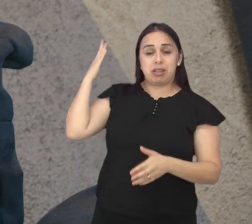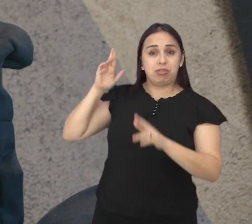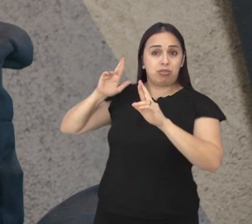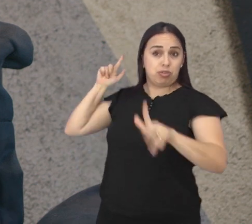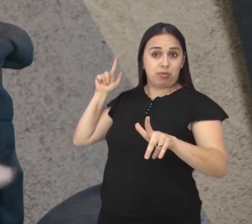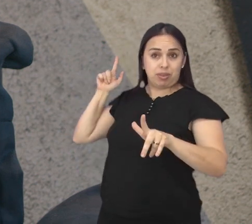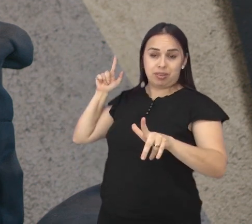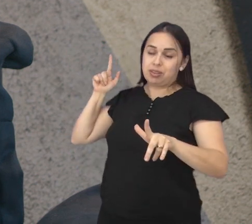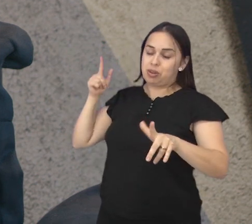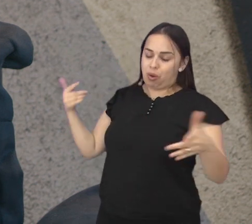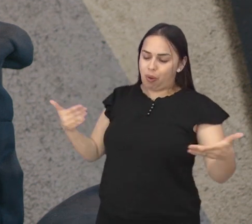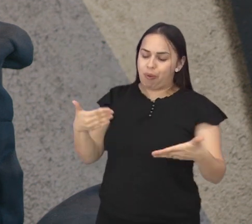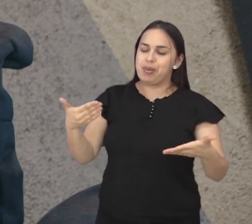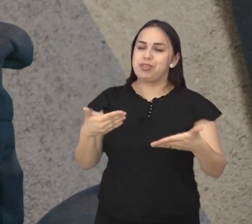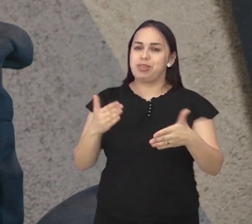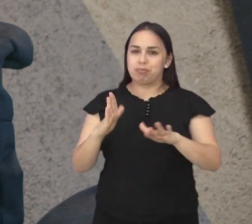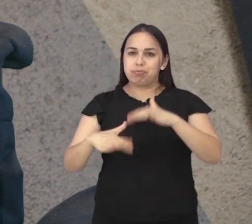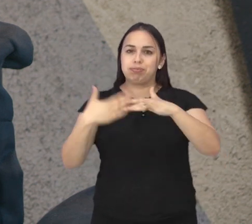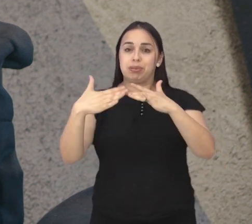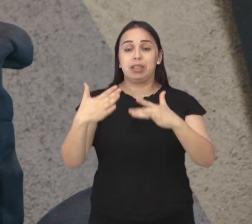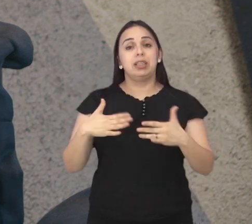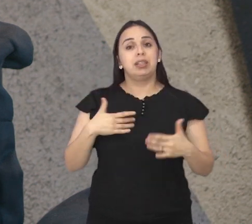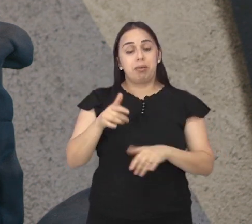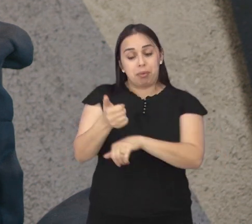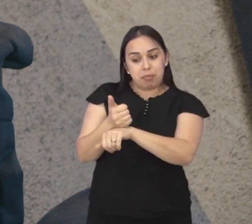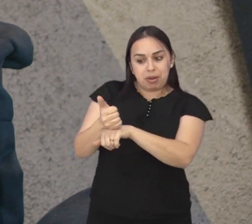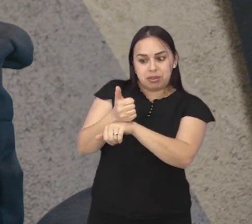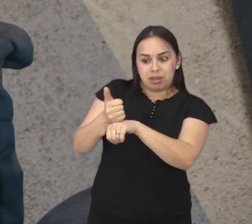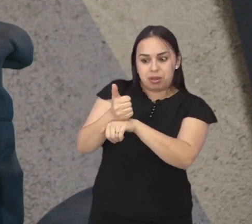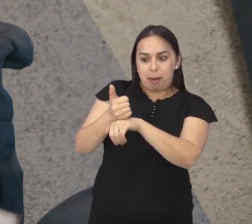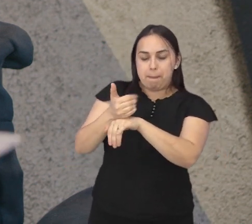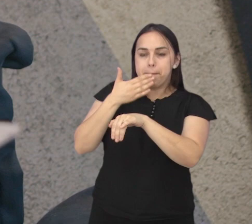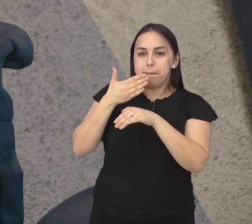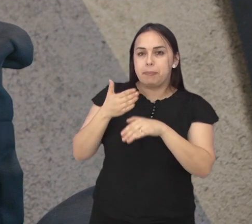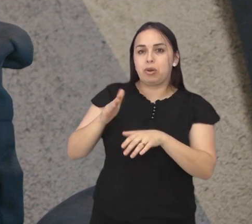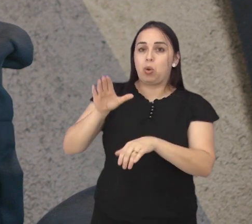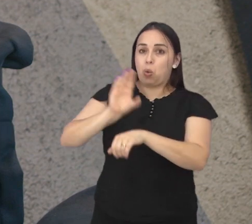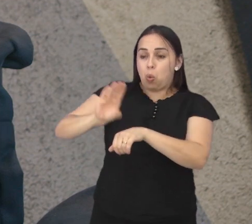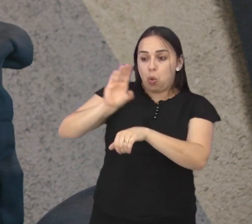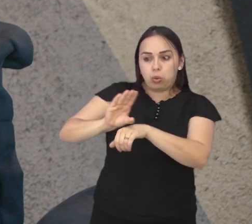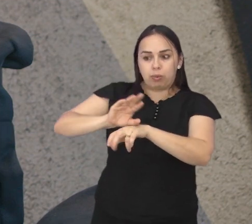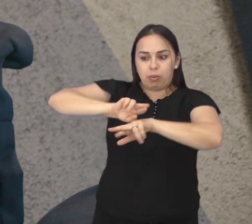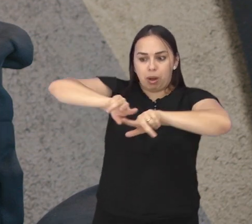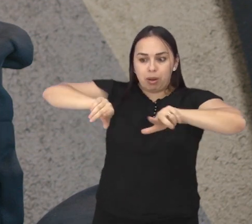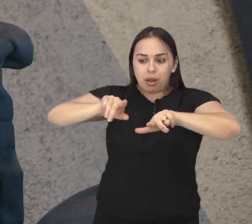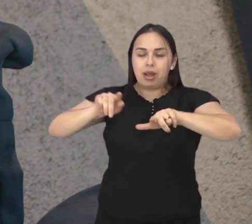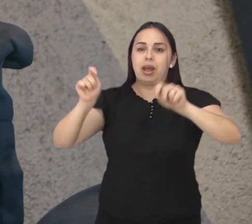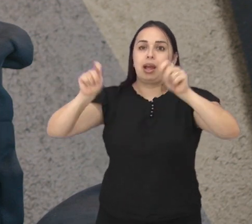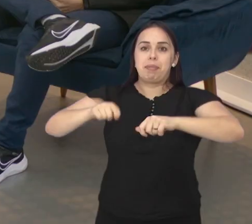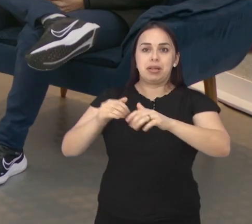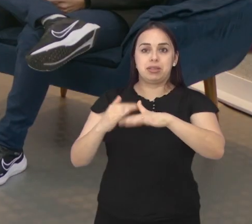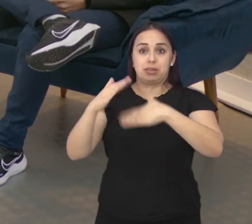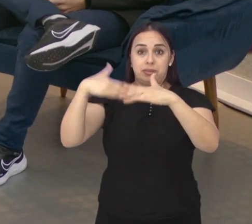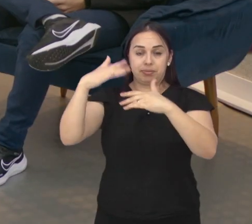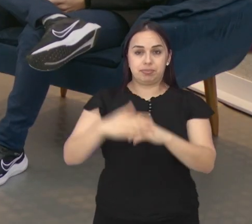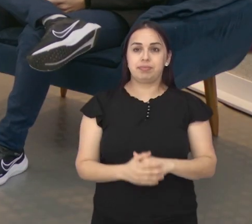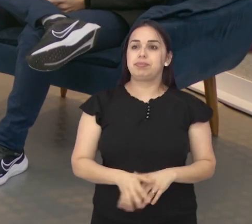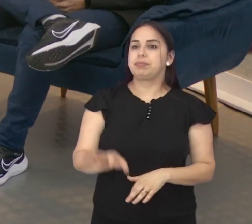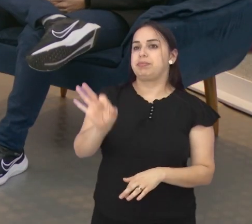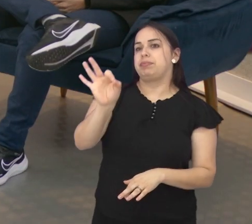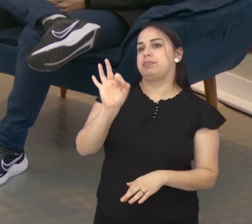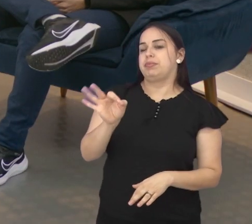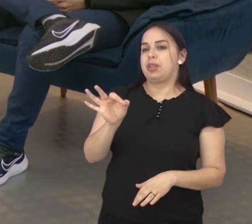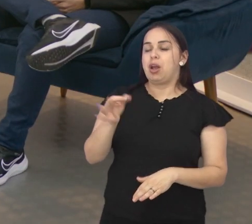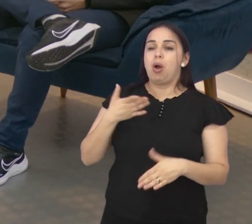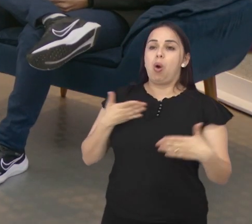existiam antes, hoje começaram a aparecer. E o profissional qualificado tem mais perspectivas de crescimento. É isso mesmo, Adriane.